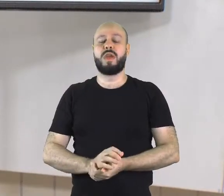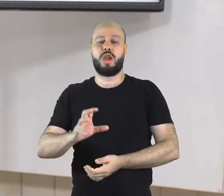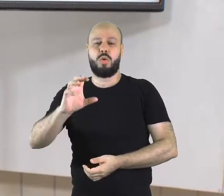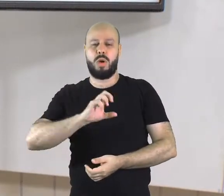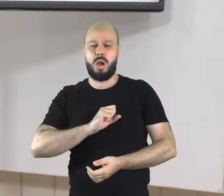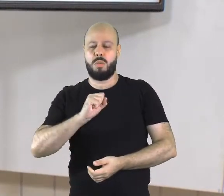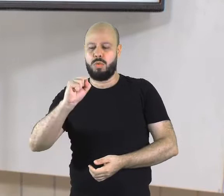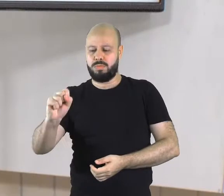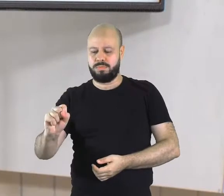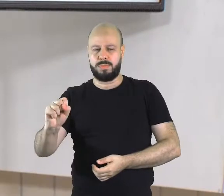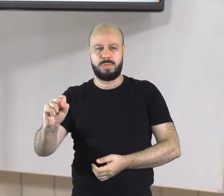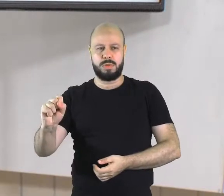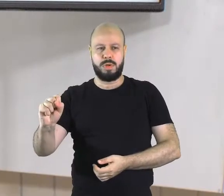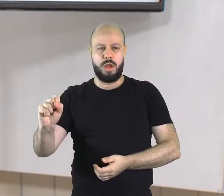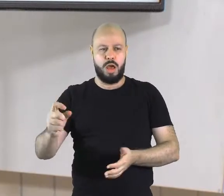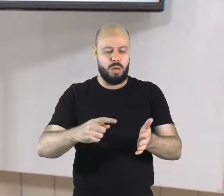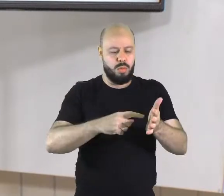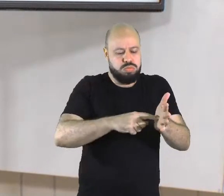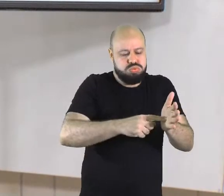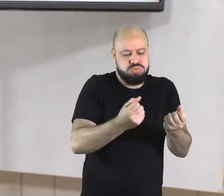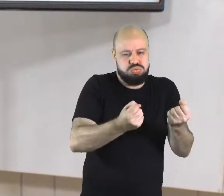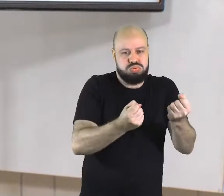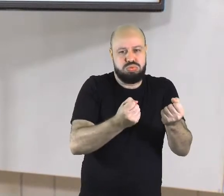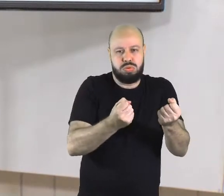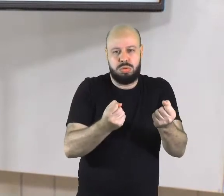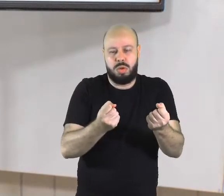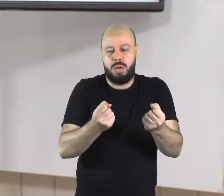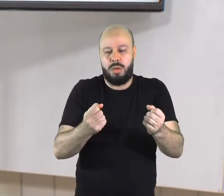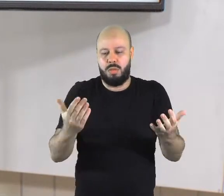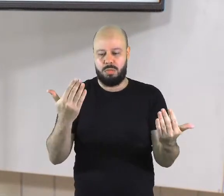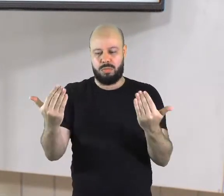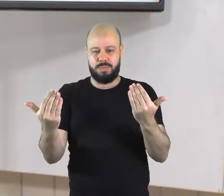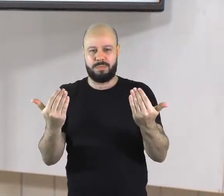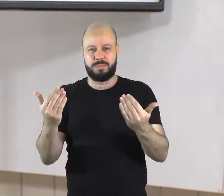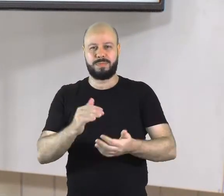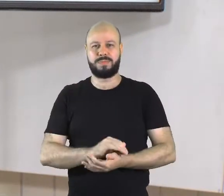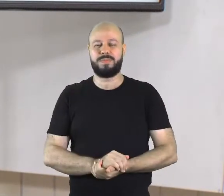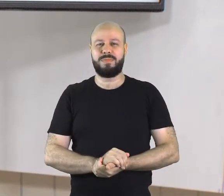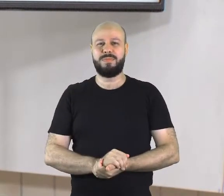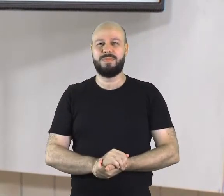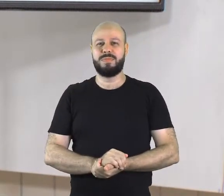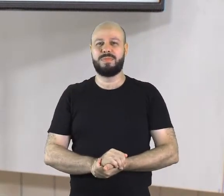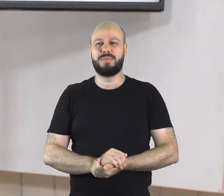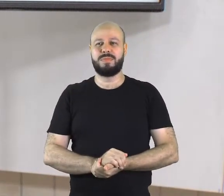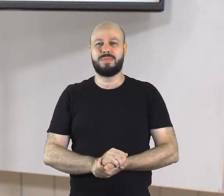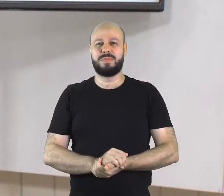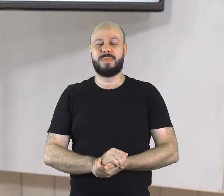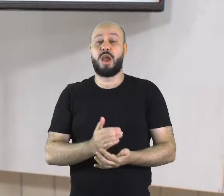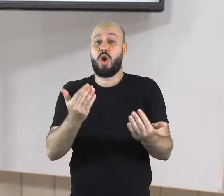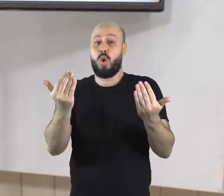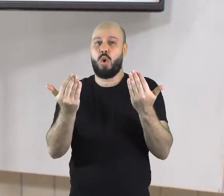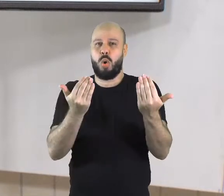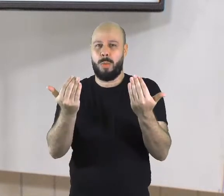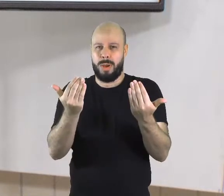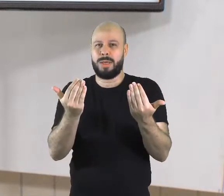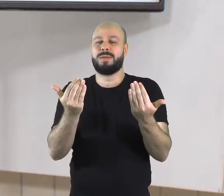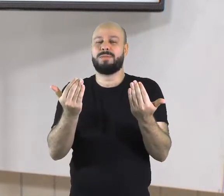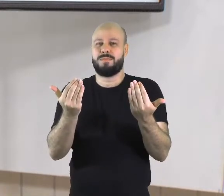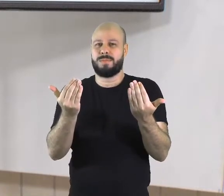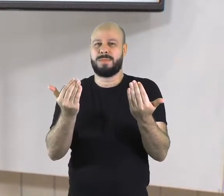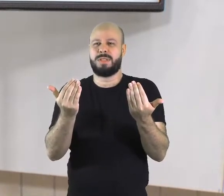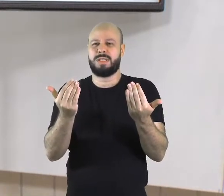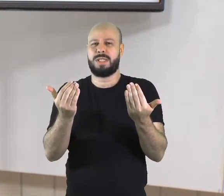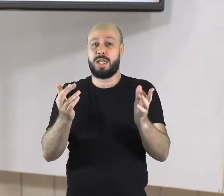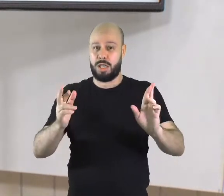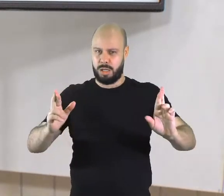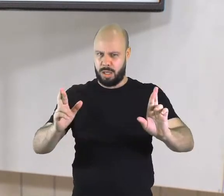amor com o motor do carro. Então observem que a comparação, ela estabelece